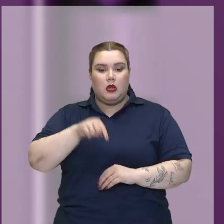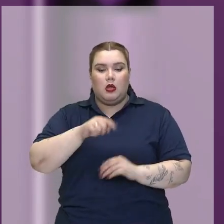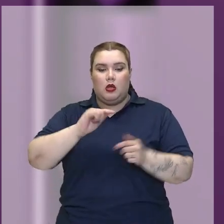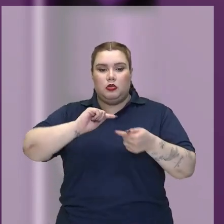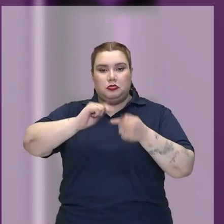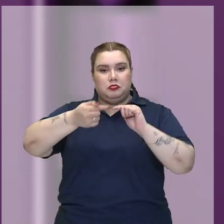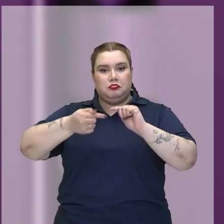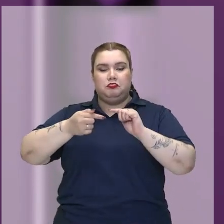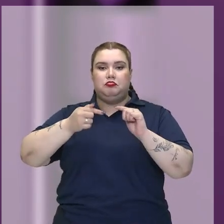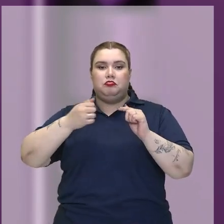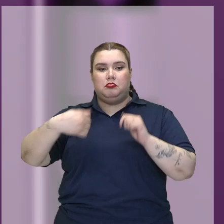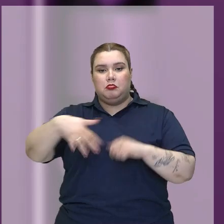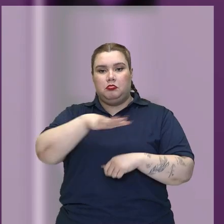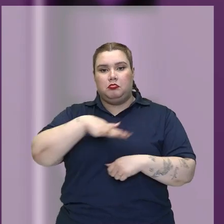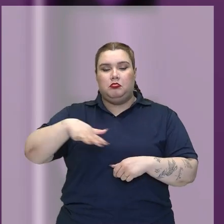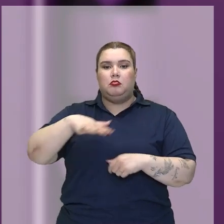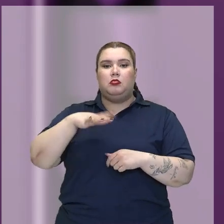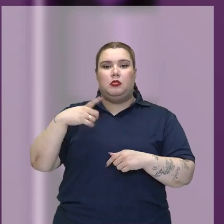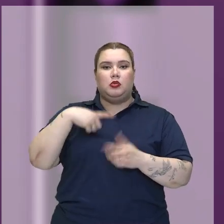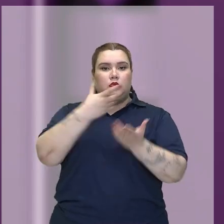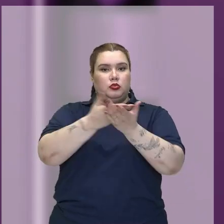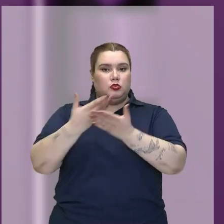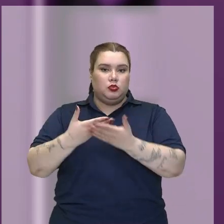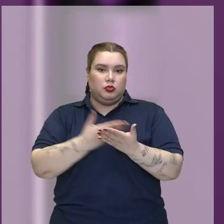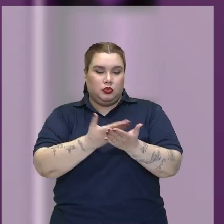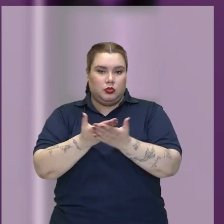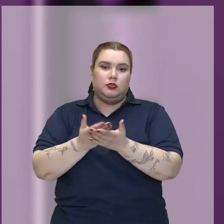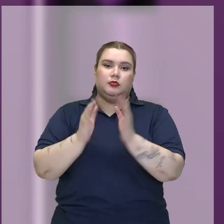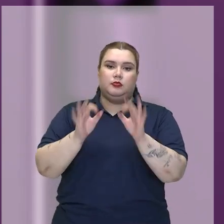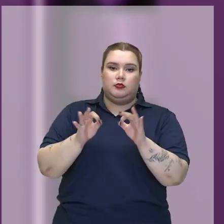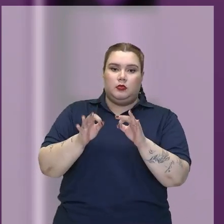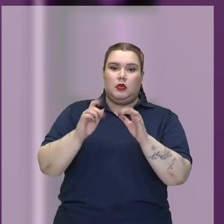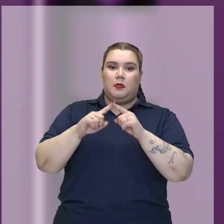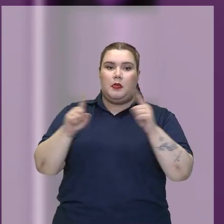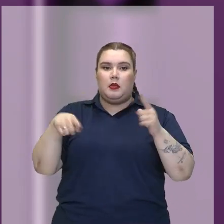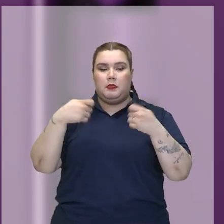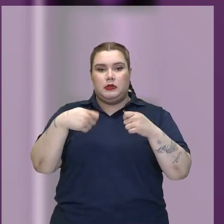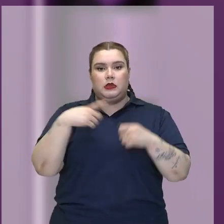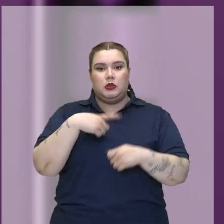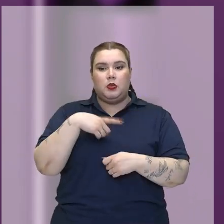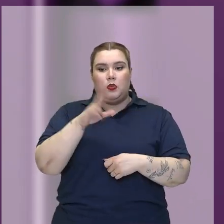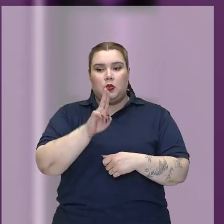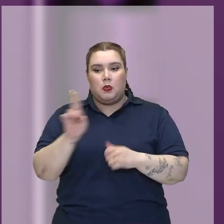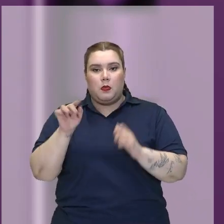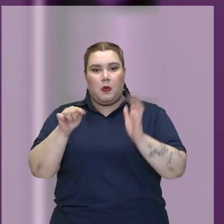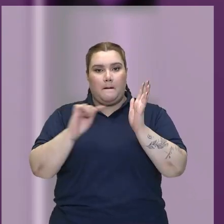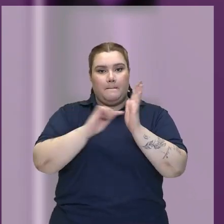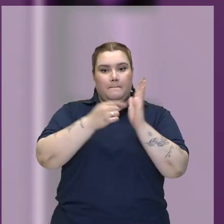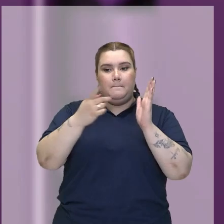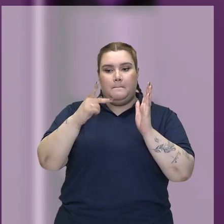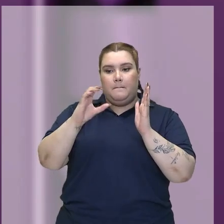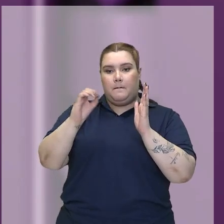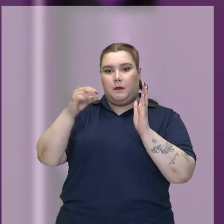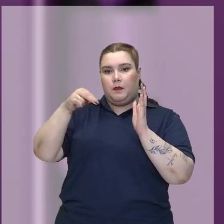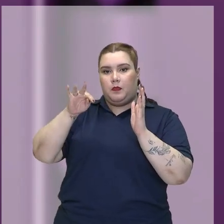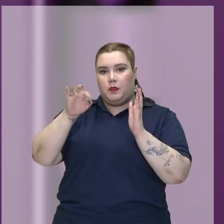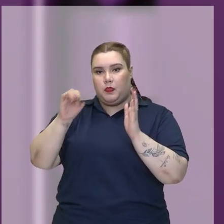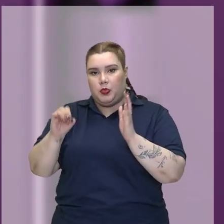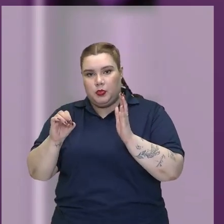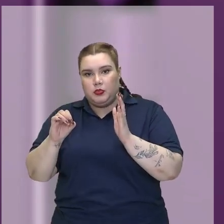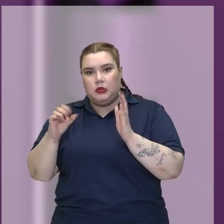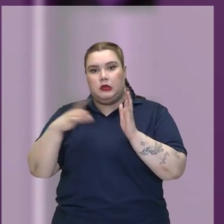gente não precisa se preocupar, a gente só tem que chamar de alguma coisa, né? Então, aquele ponto lá, a gente vai ter